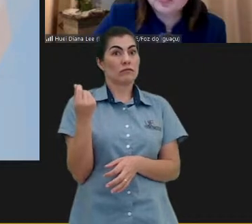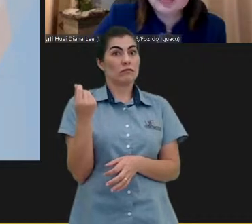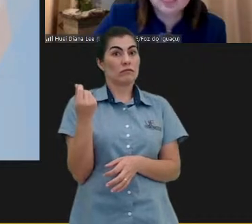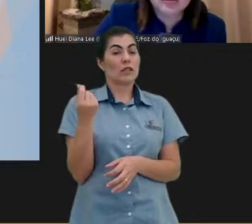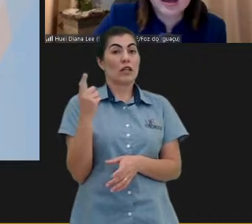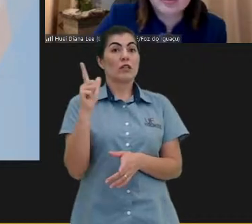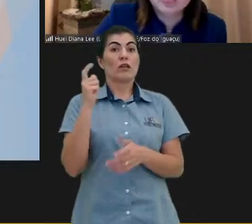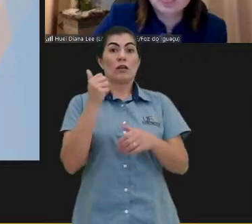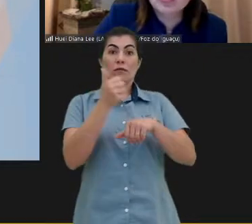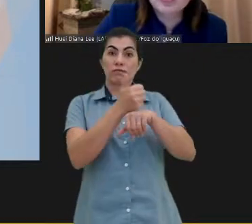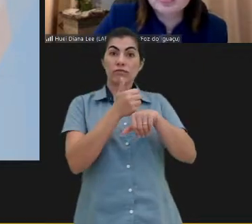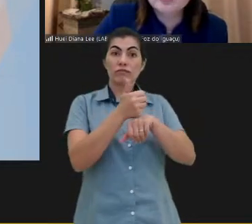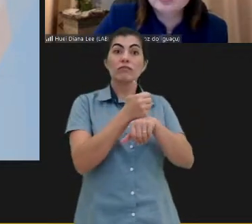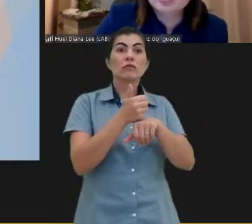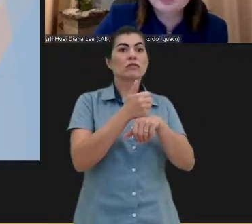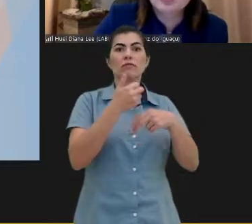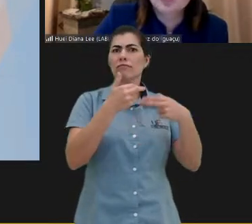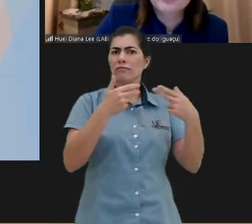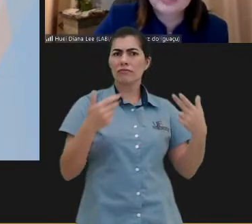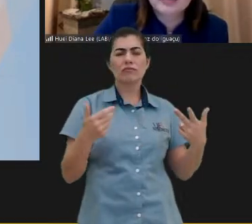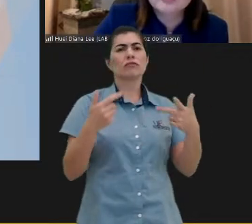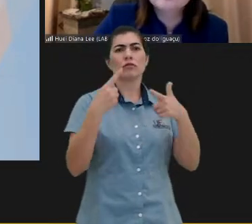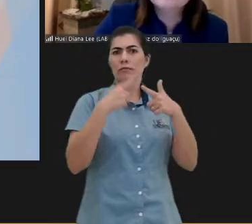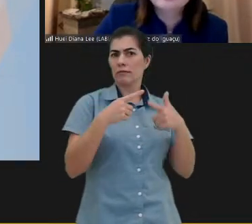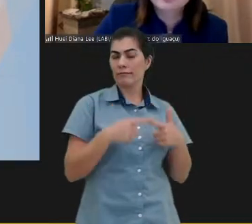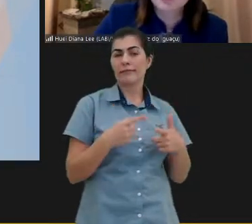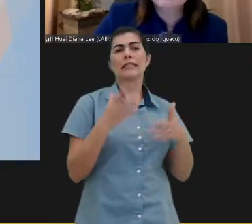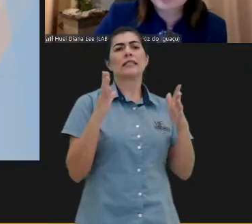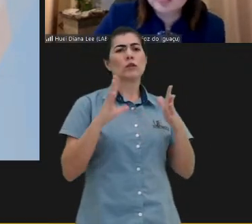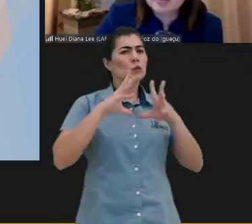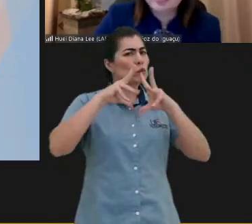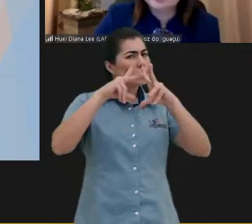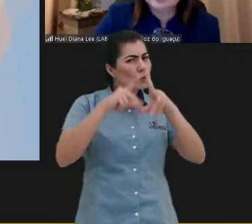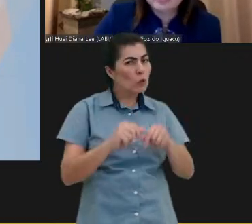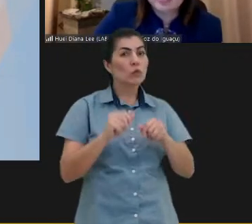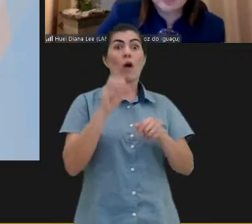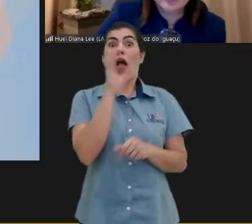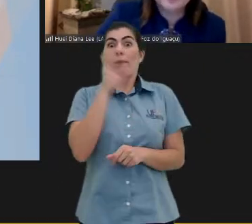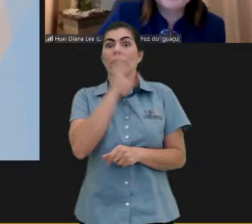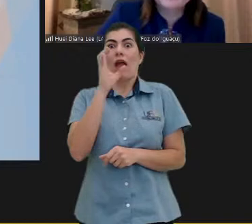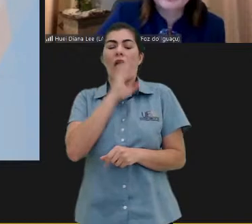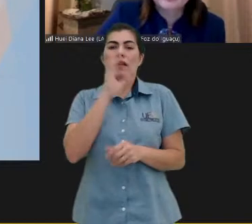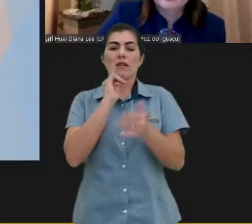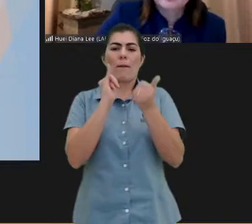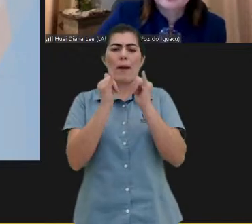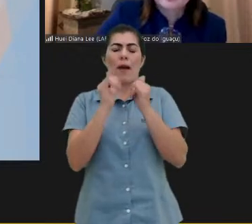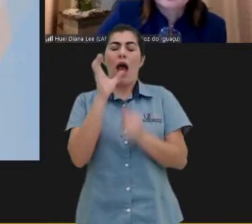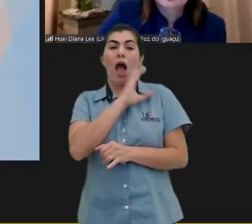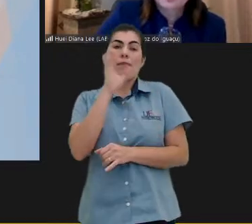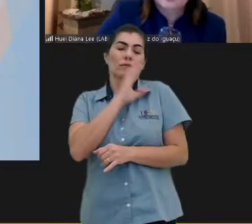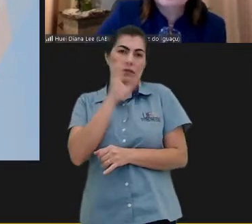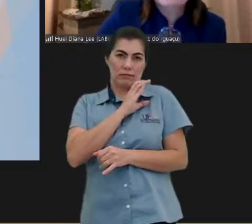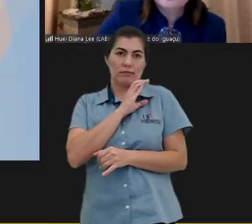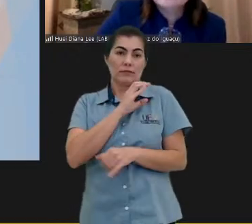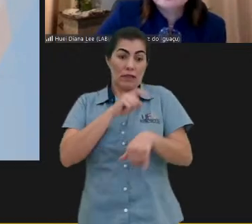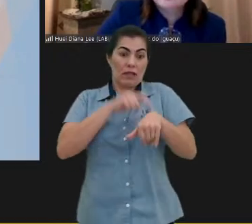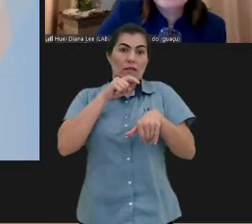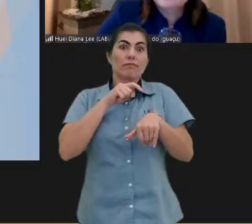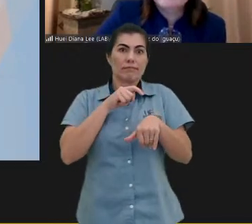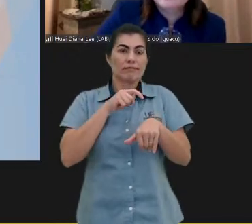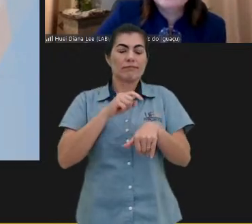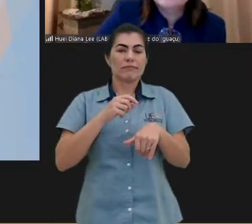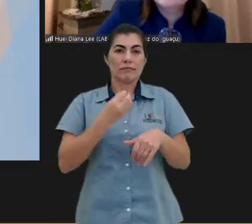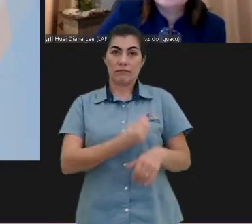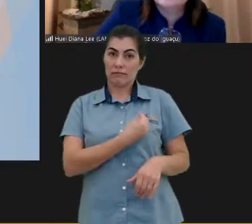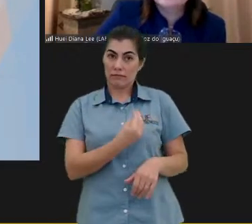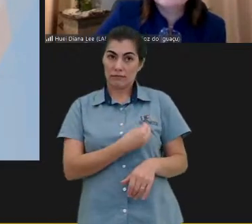servidores computacionais, tudo isso exige uma análise com velocidade, em tempo real. O quarto V se refere